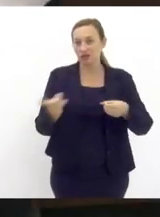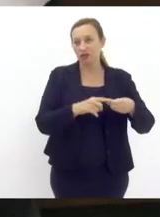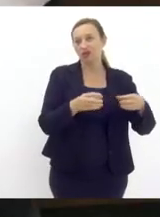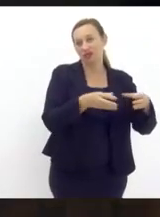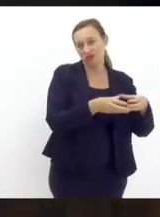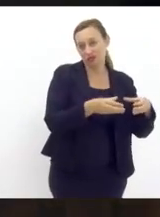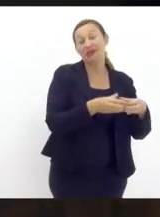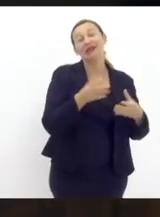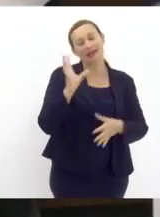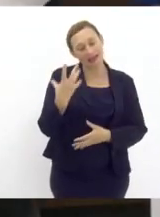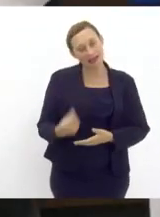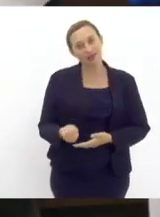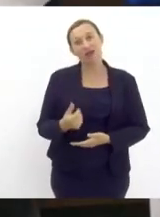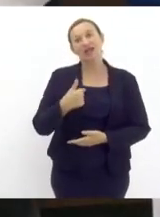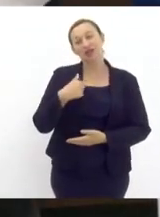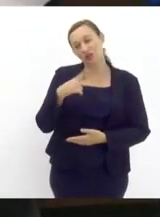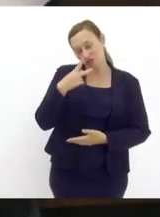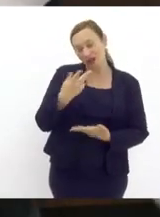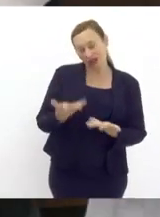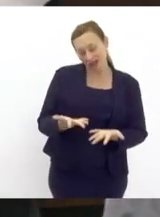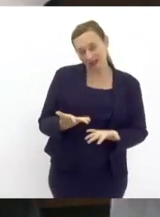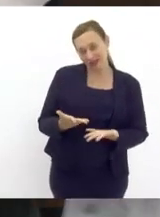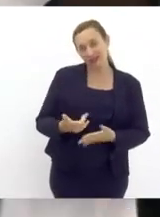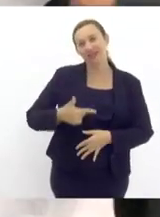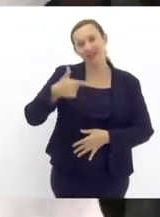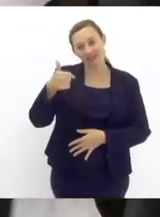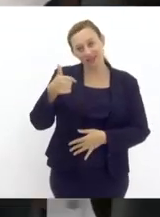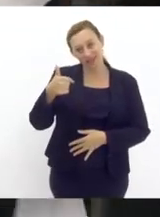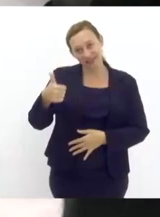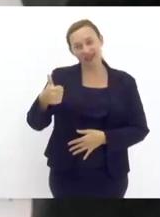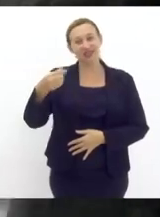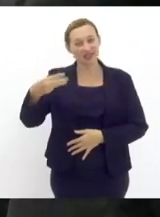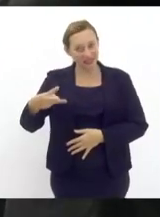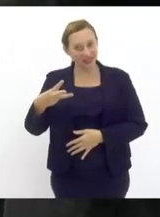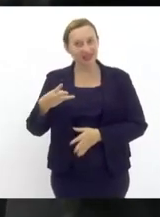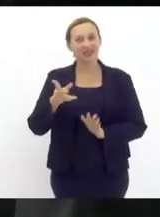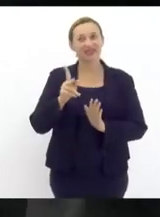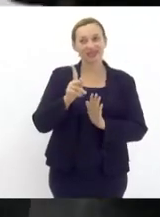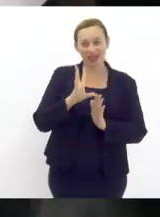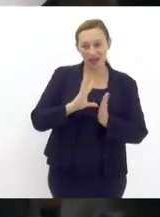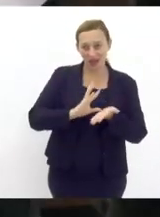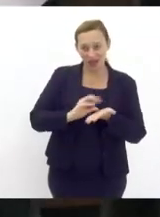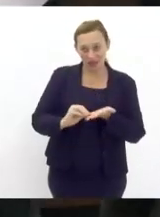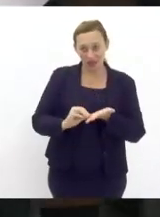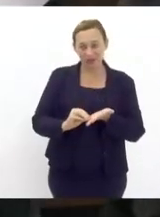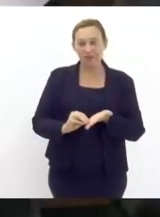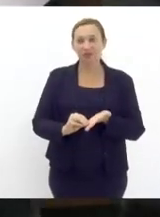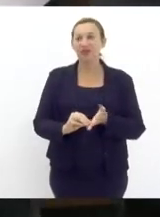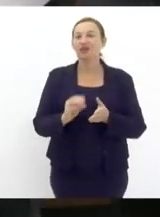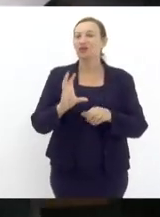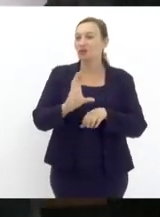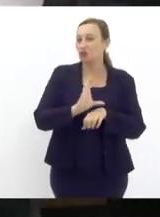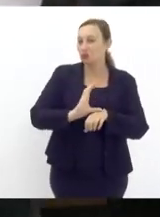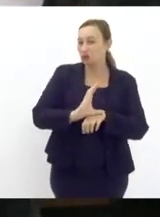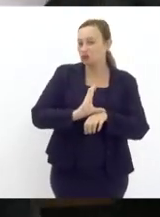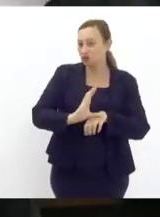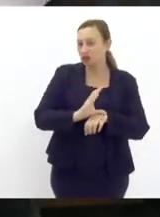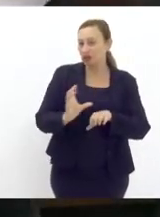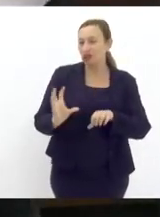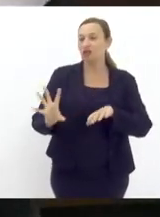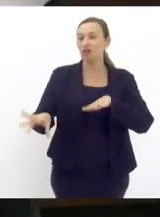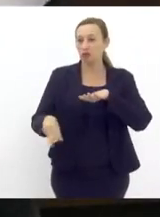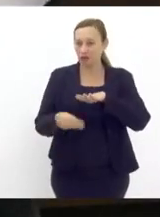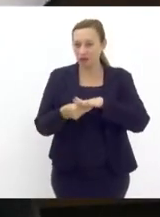recebeu sete meses Então deixa eu dar meu parecer aqui do 13º parecer pela constitucionalidade com